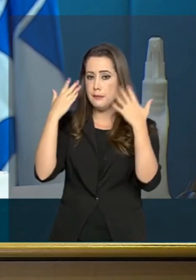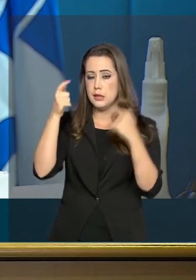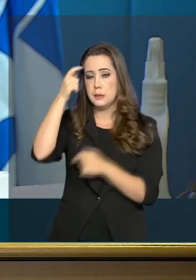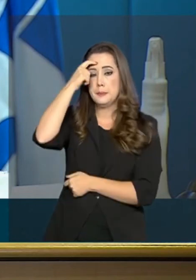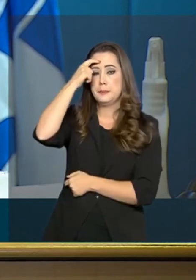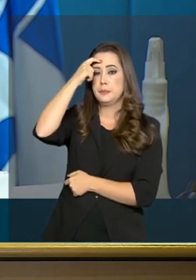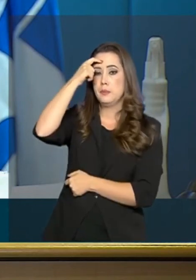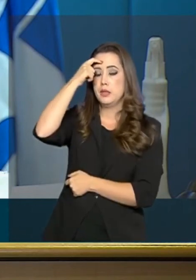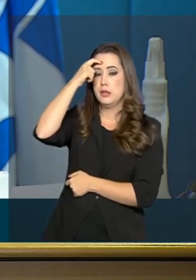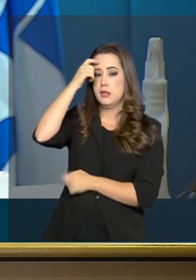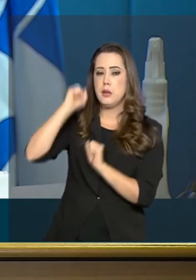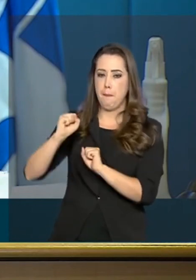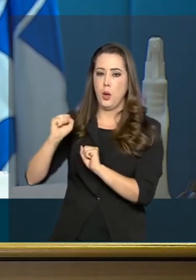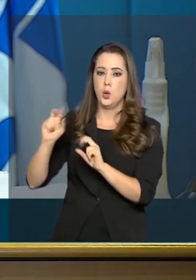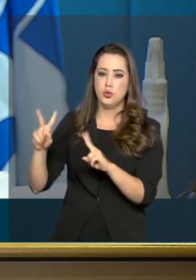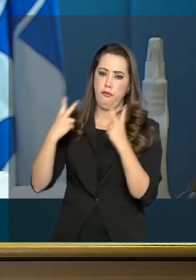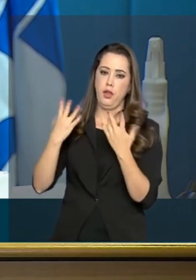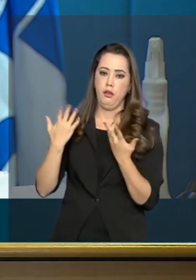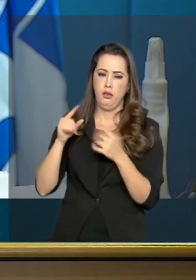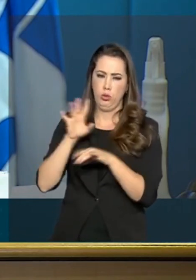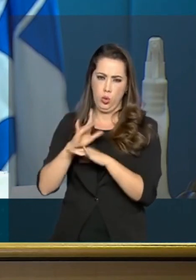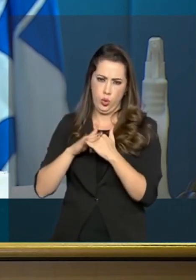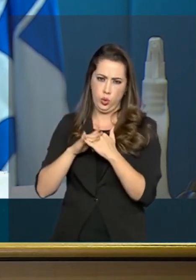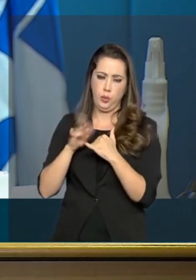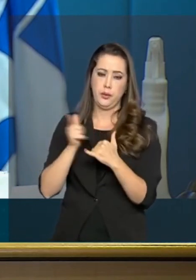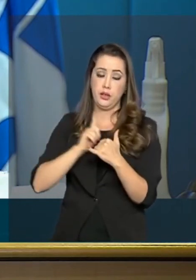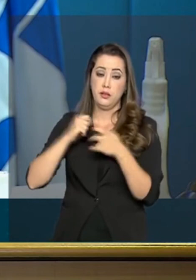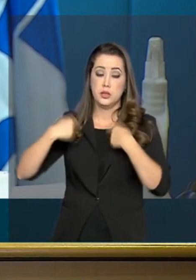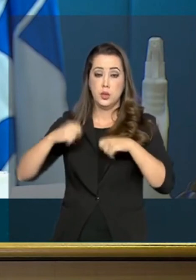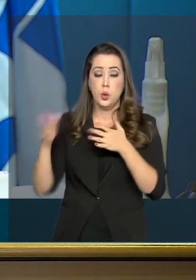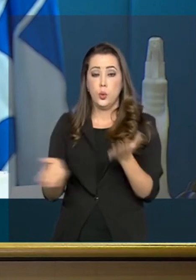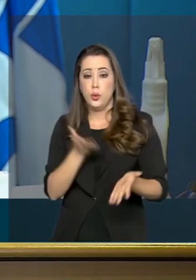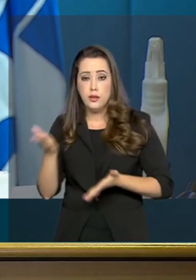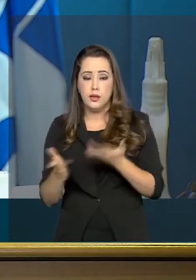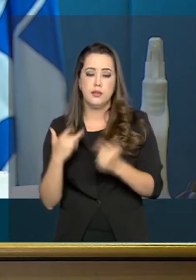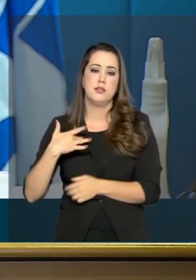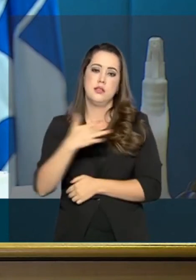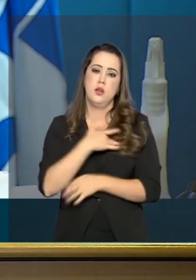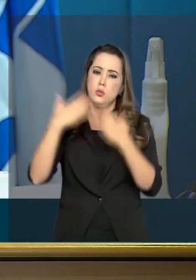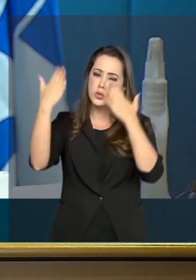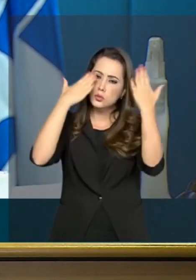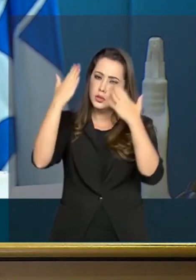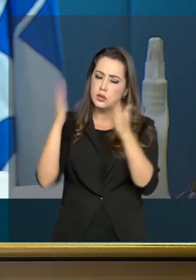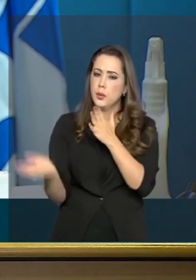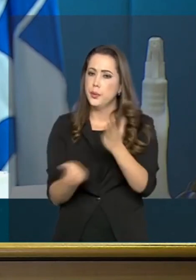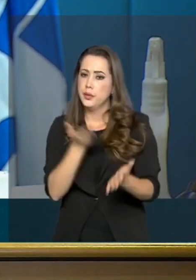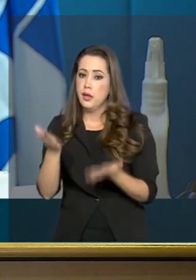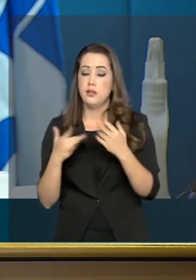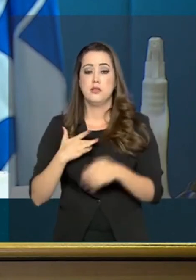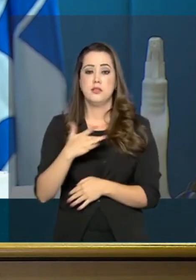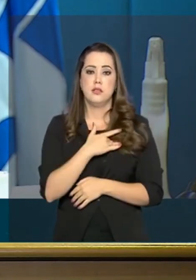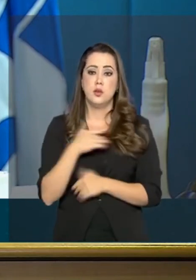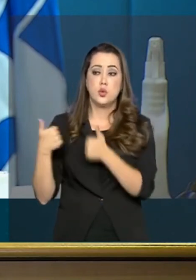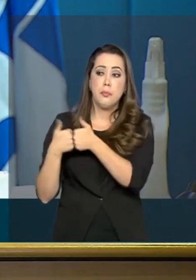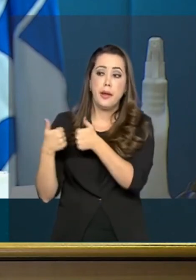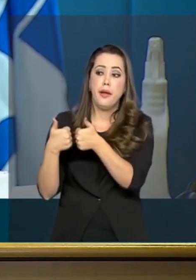todos os brasileiros assistam, falando sobre a necessidade da gente cuidar da saúde mental, da gente cuidar da saúde mental de quem está